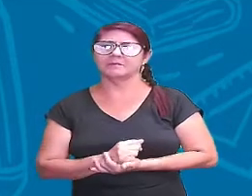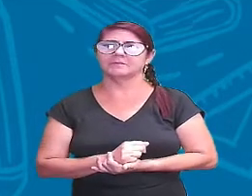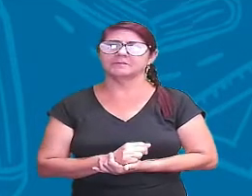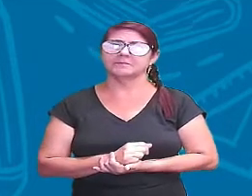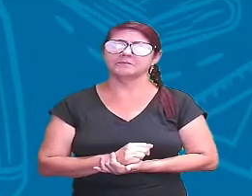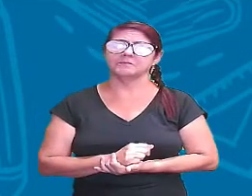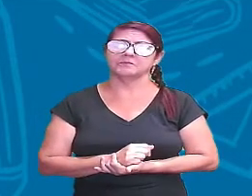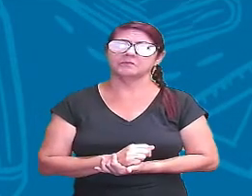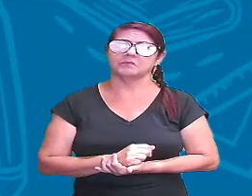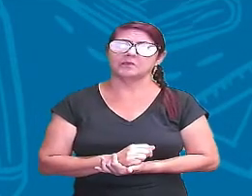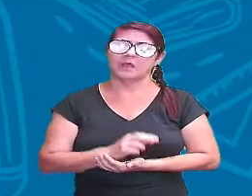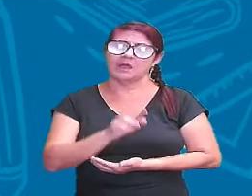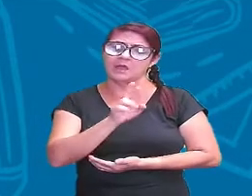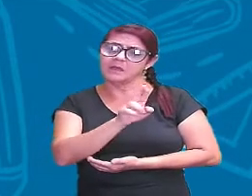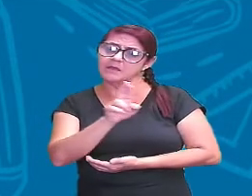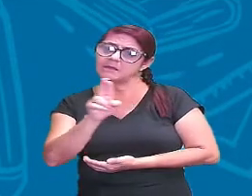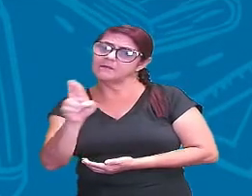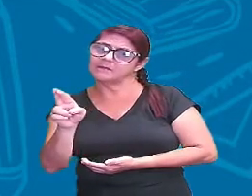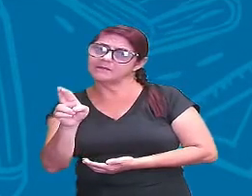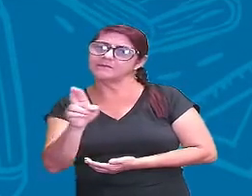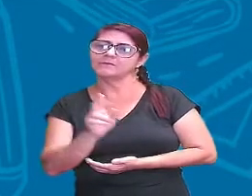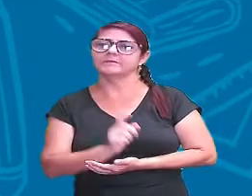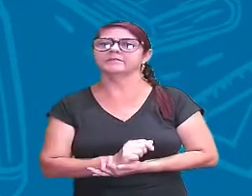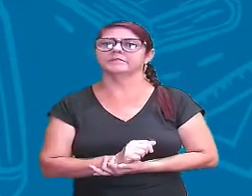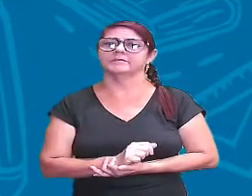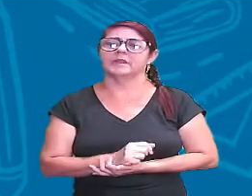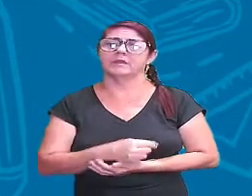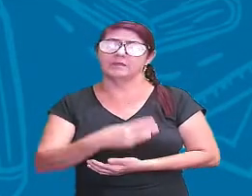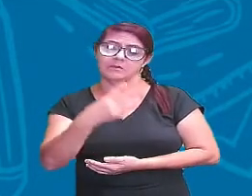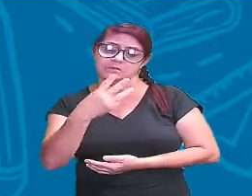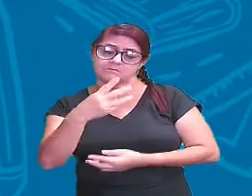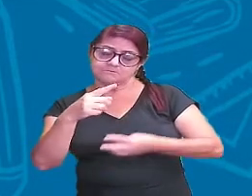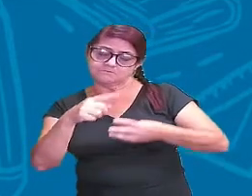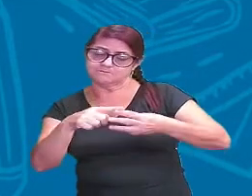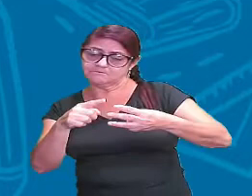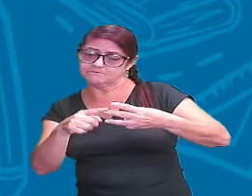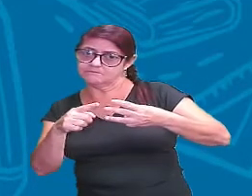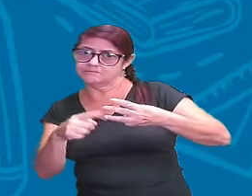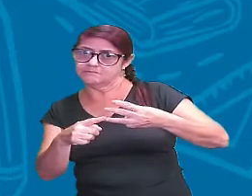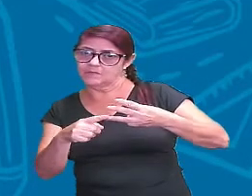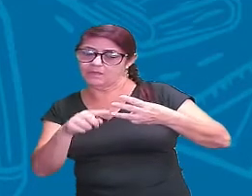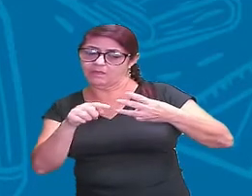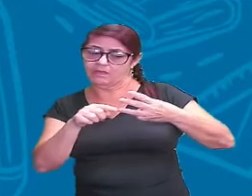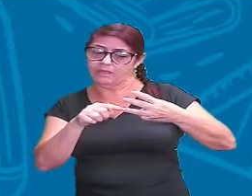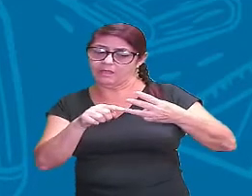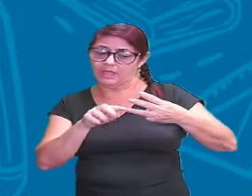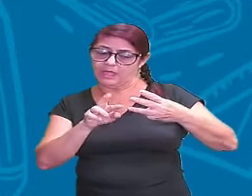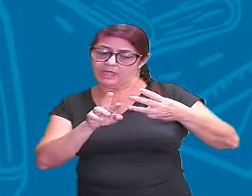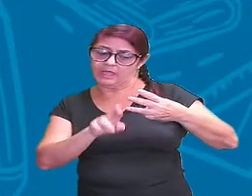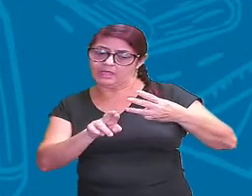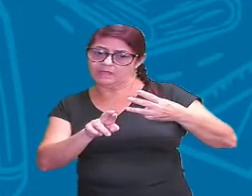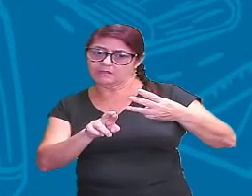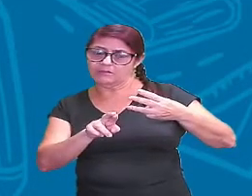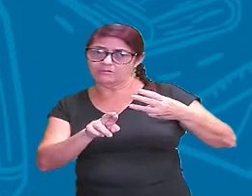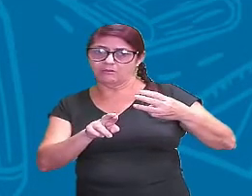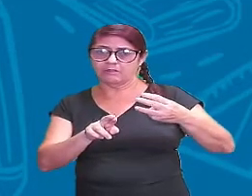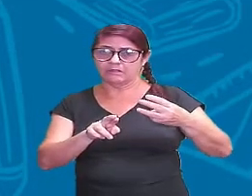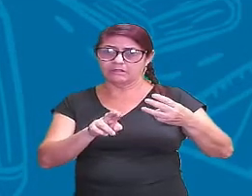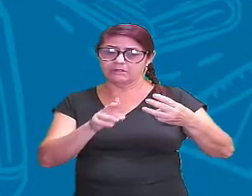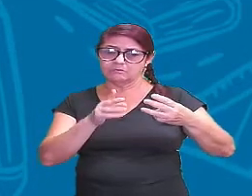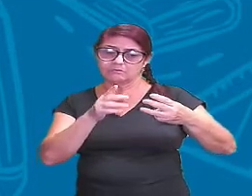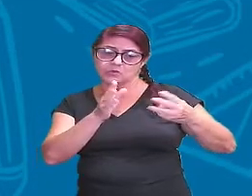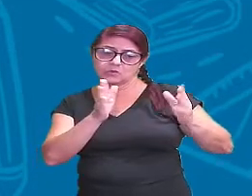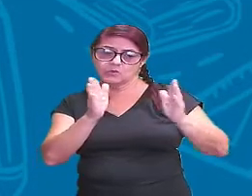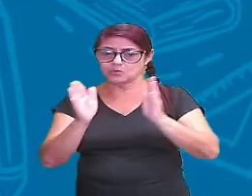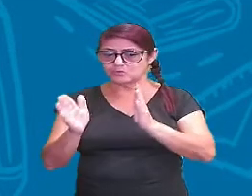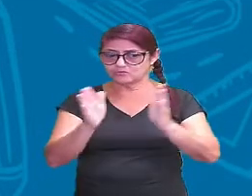que é as palavras com RR. E temos a terceira regrinha, que é o R entre vogais. Então, presta bem